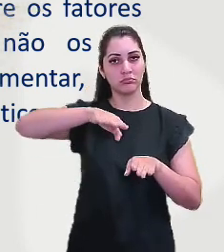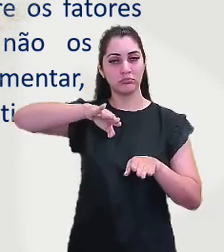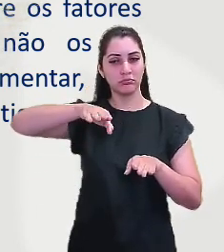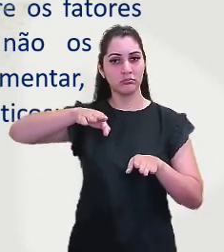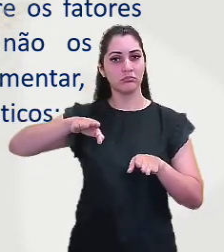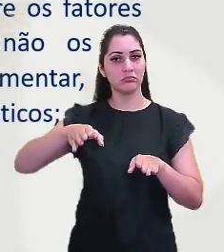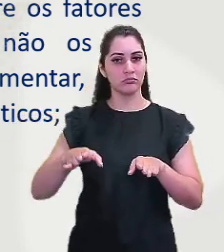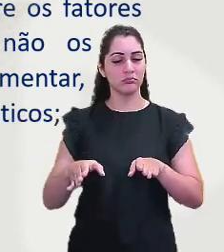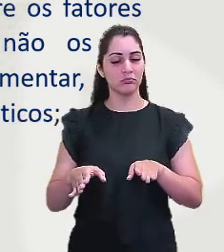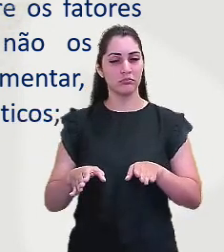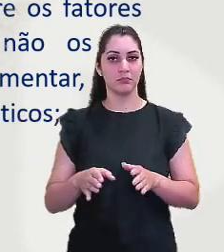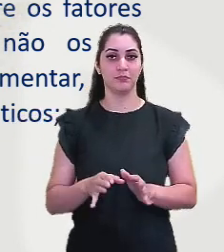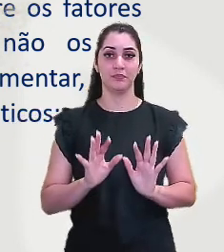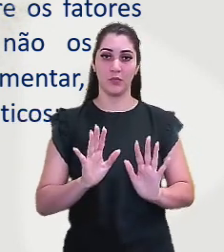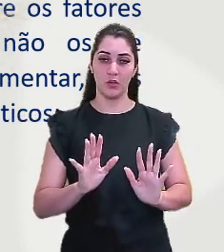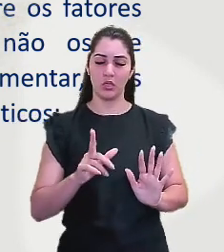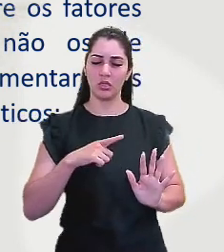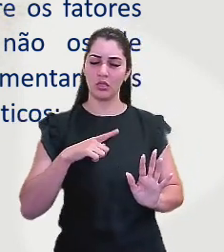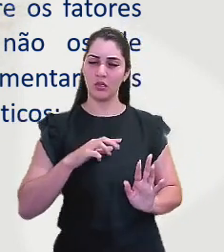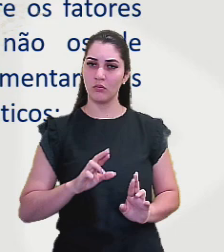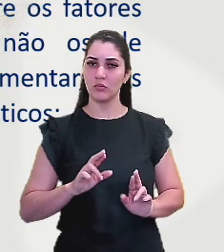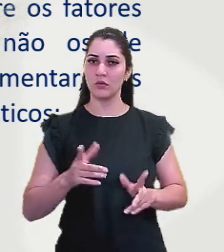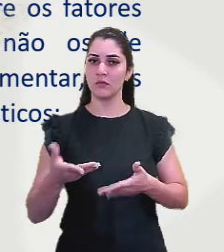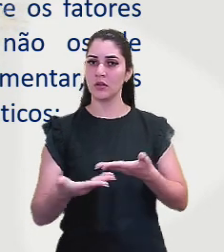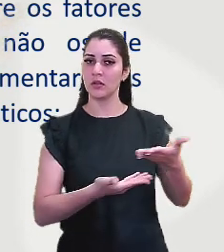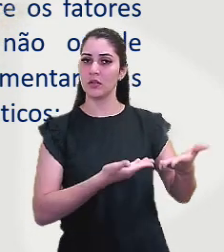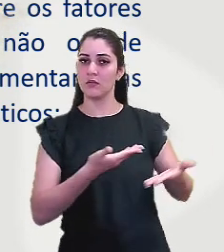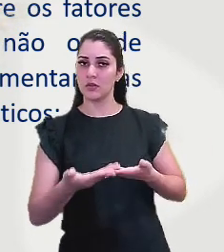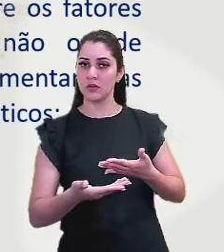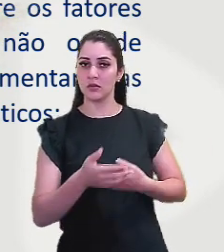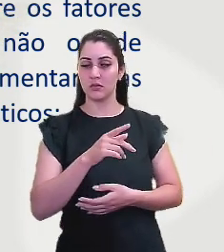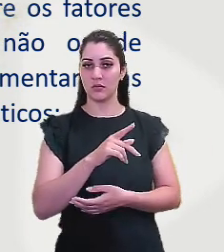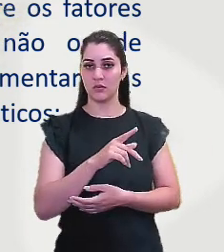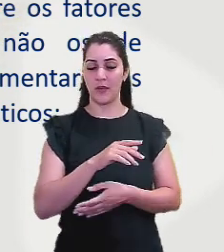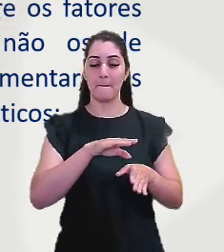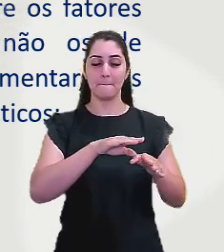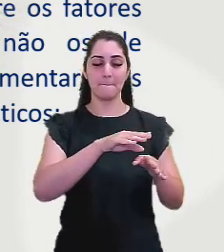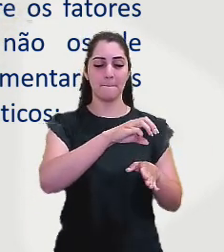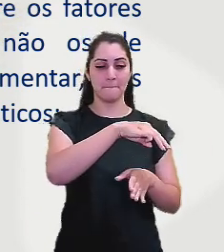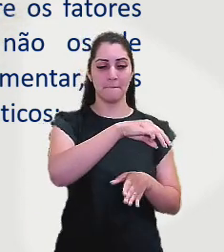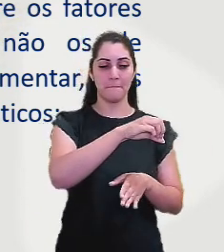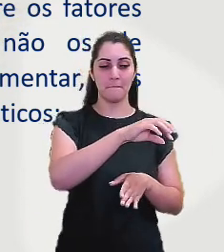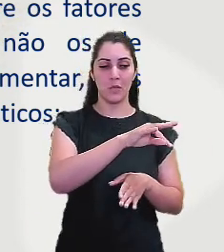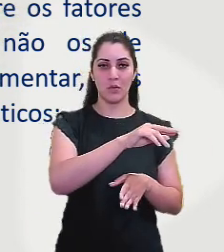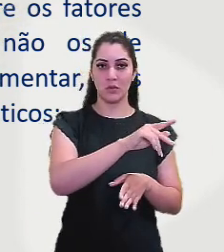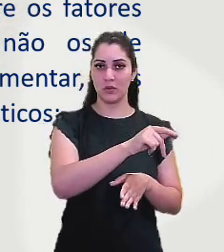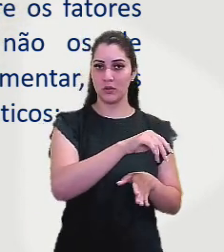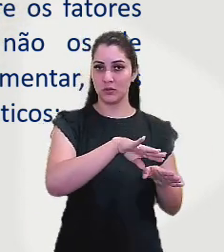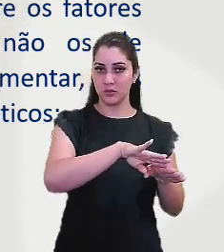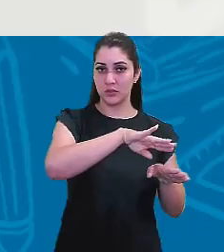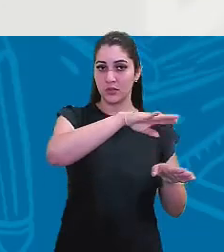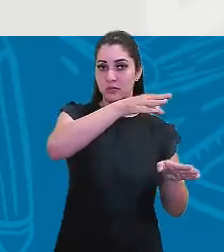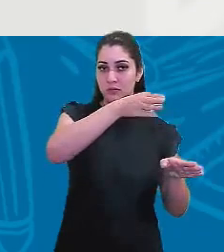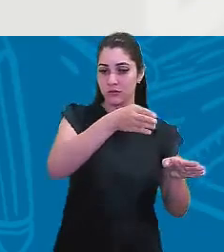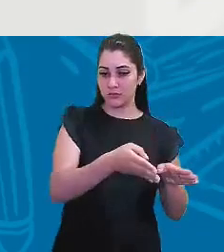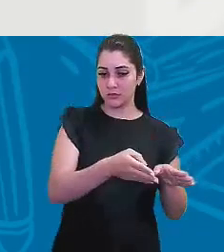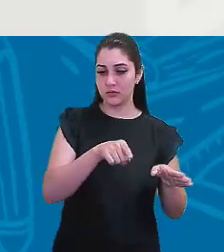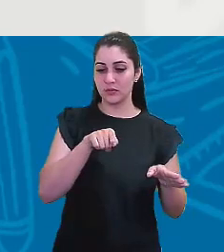magmáticos. Aí já é uma diferença em relação do planalto ao processo da montanha, né? No Planalto é uma área que ela